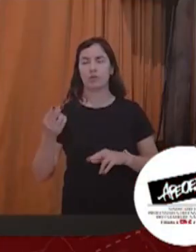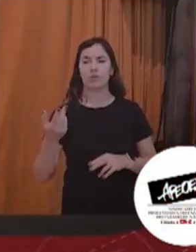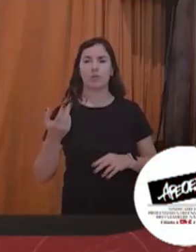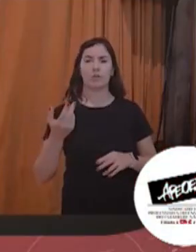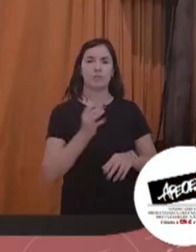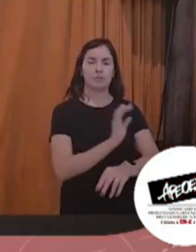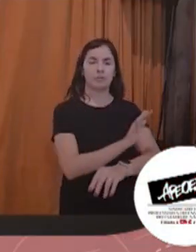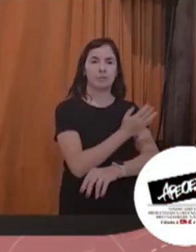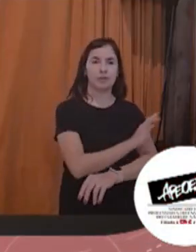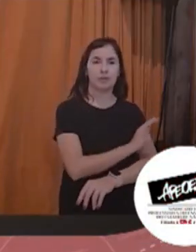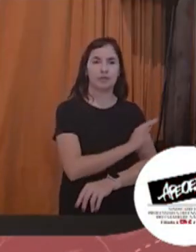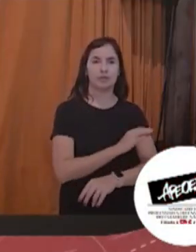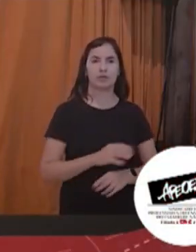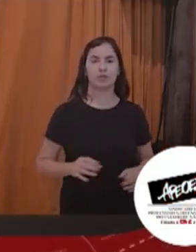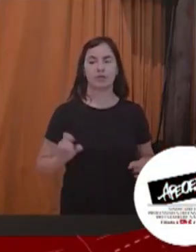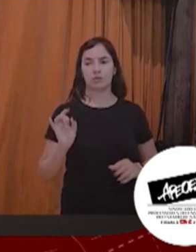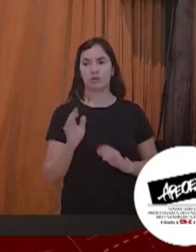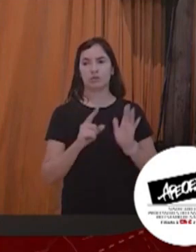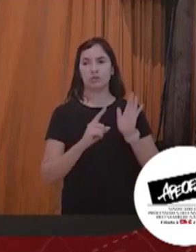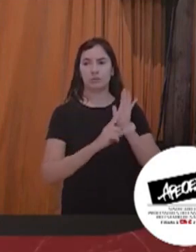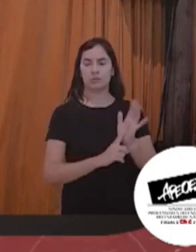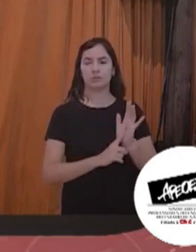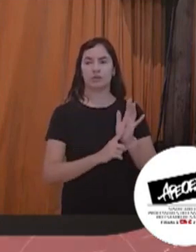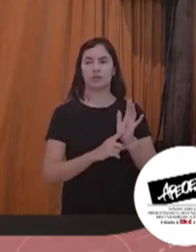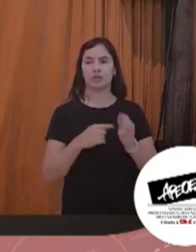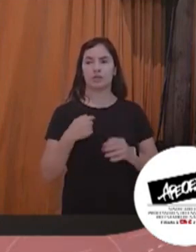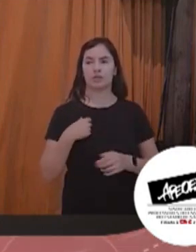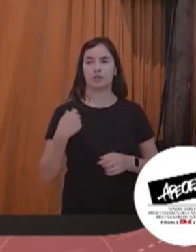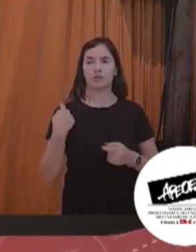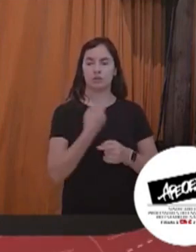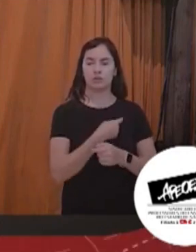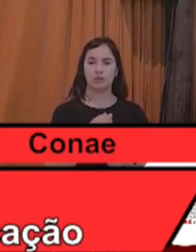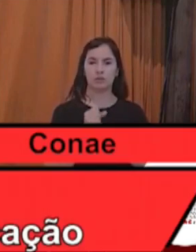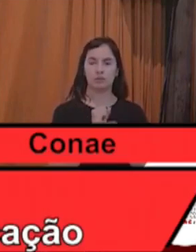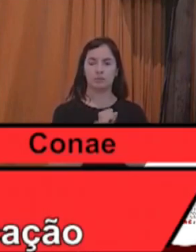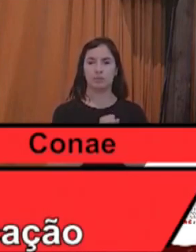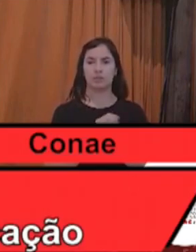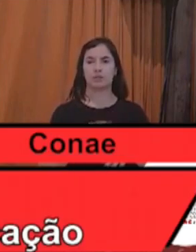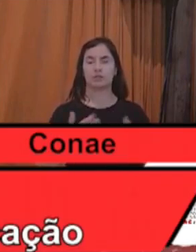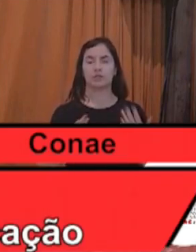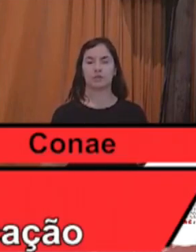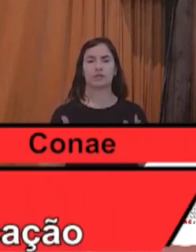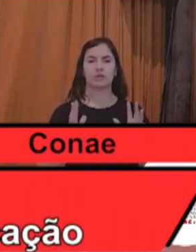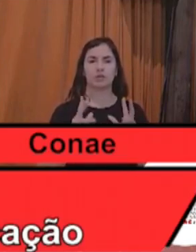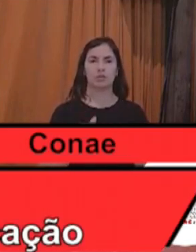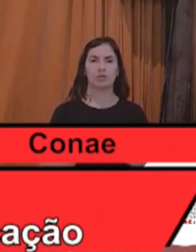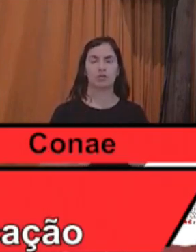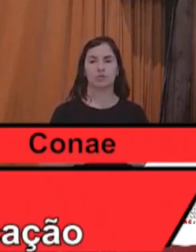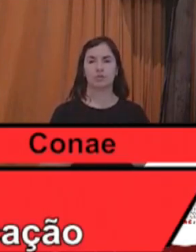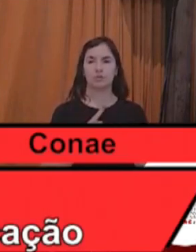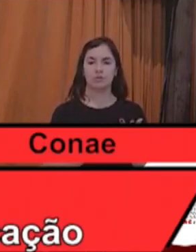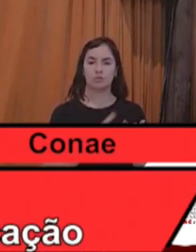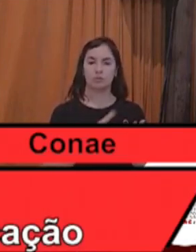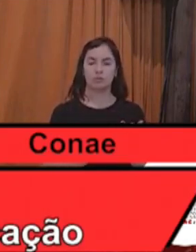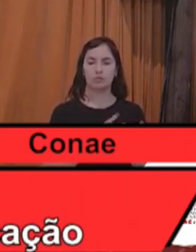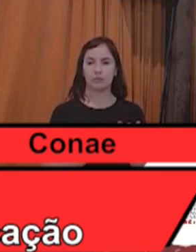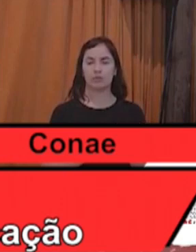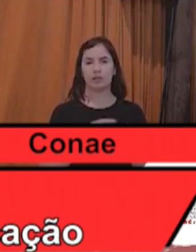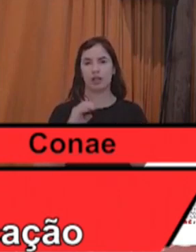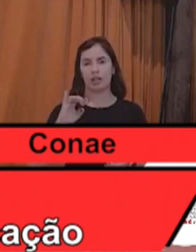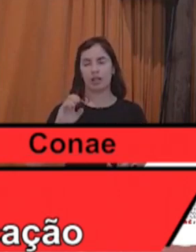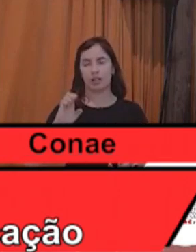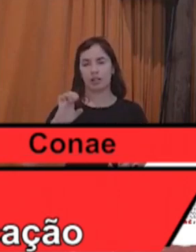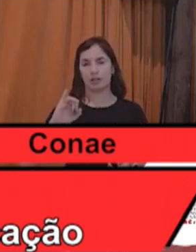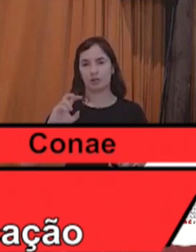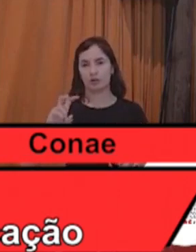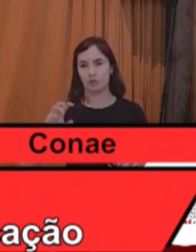são essas as sinalizações e a nossa expectativa, não é? Então é que todos esses compromissos, todos esses eixos